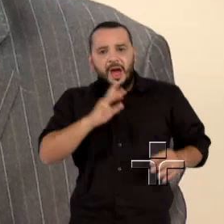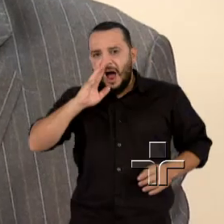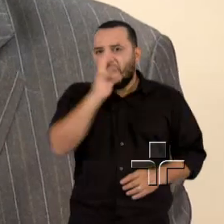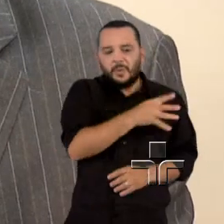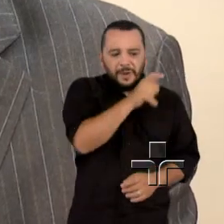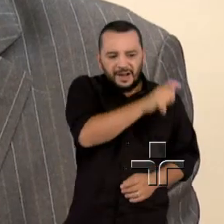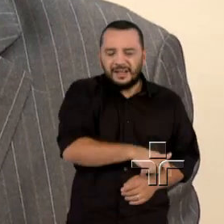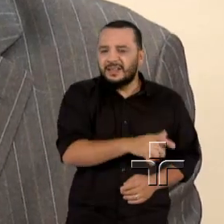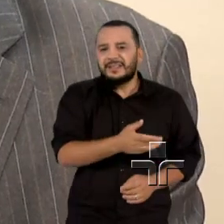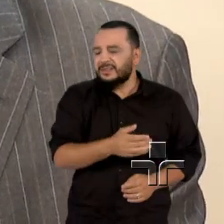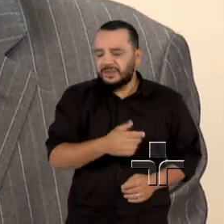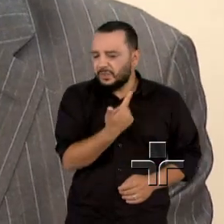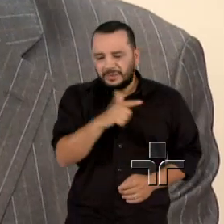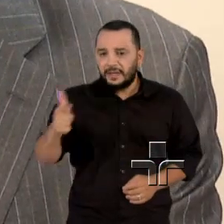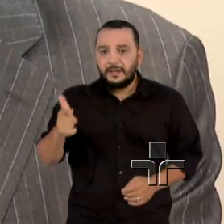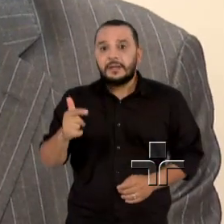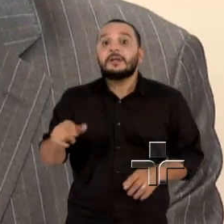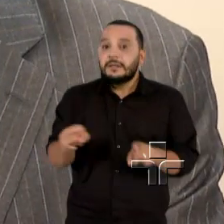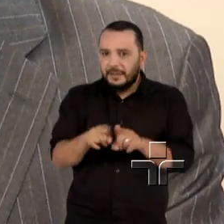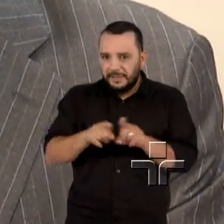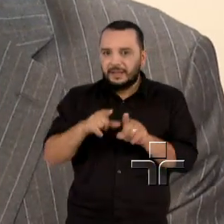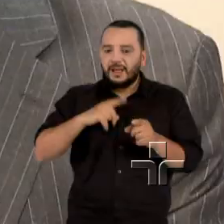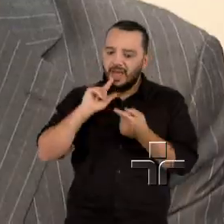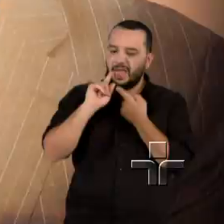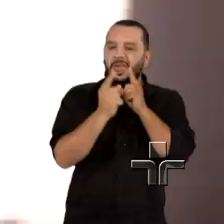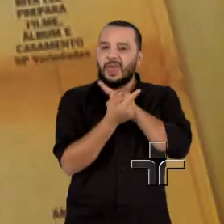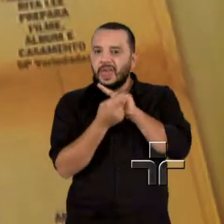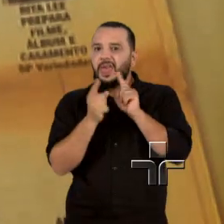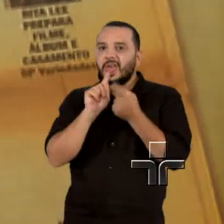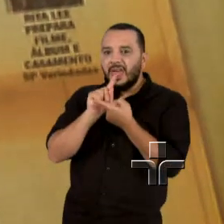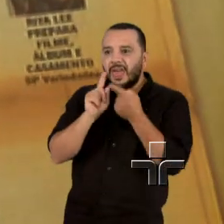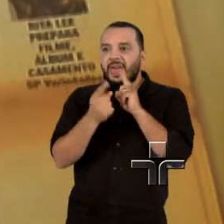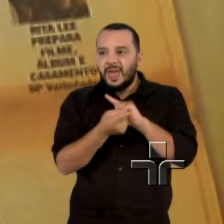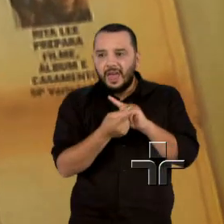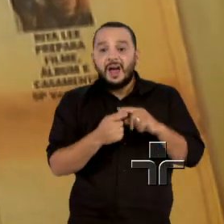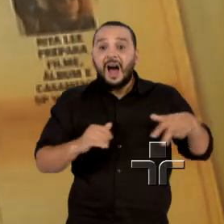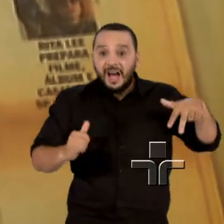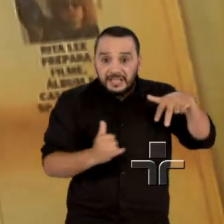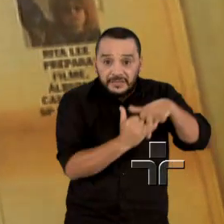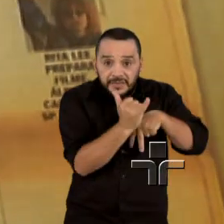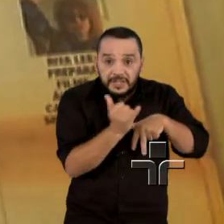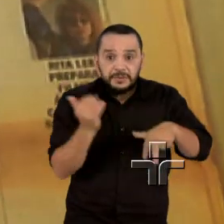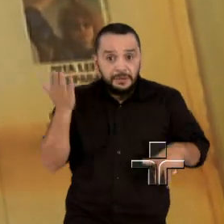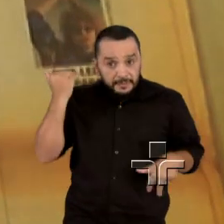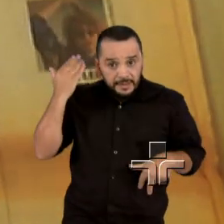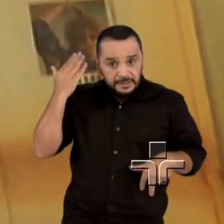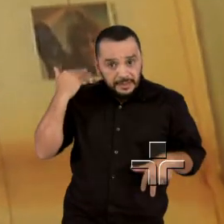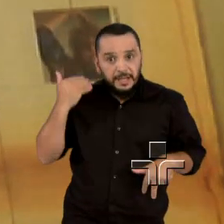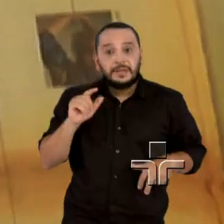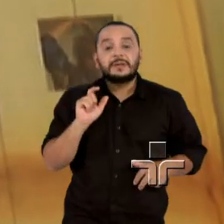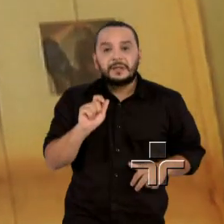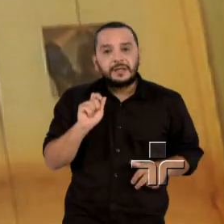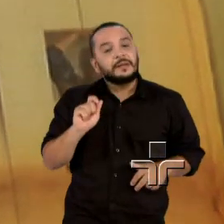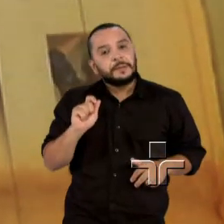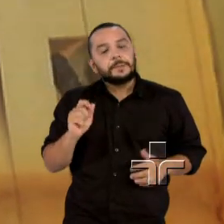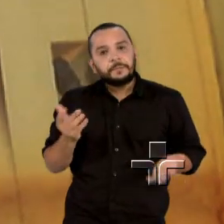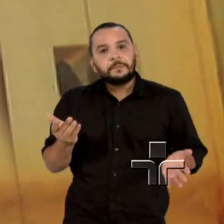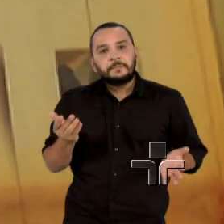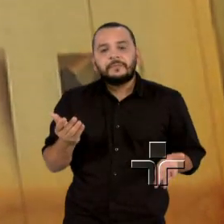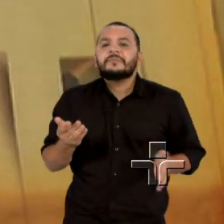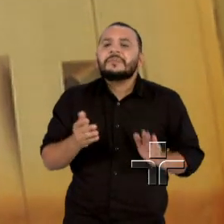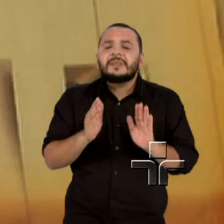de contradições, os reconhecimentos não eram seguros. As vítimas naquela época, elas reconheciam